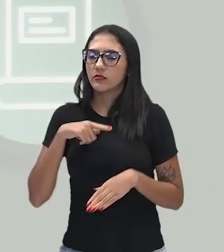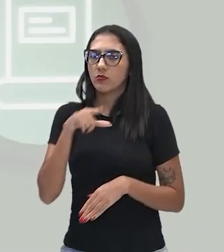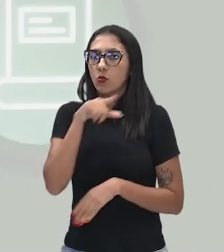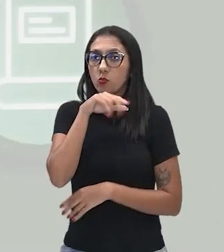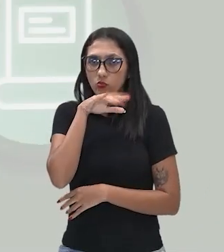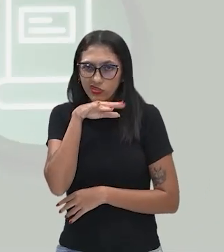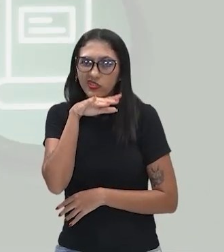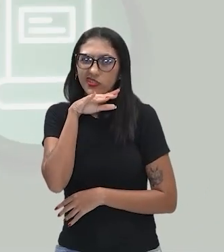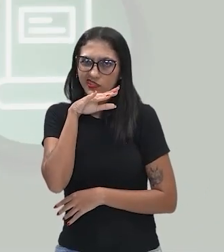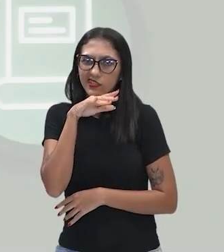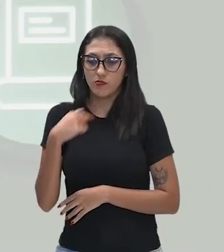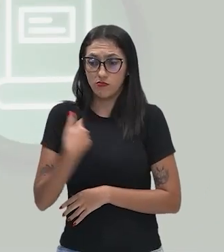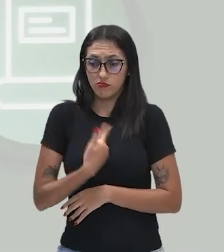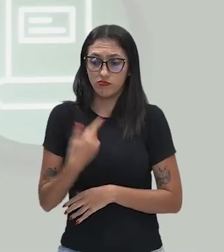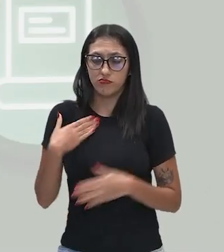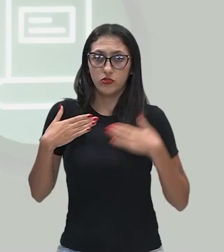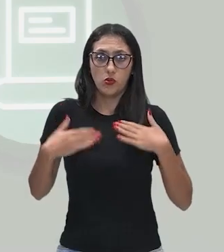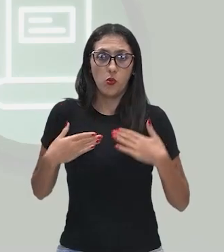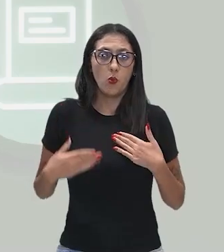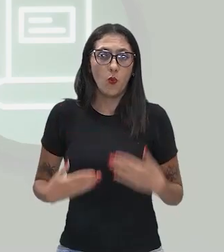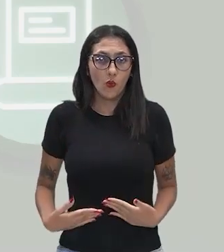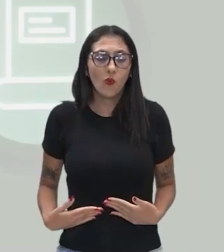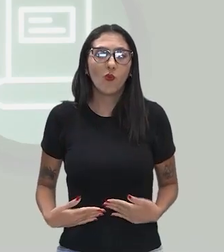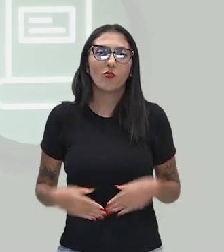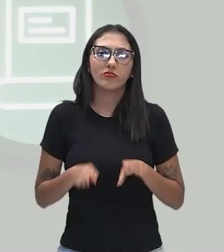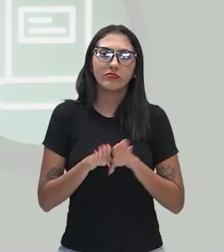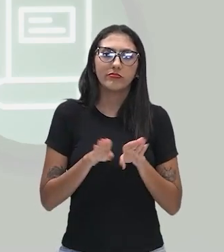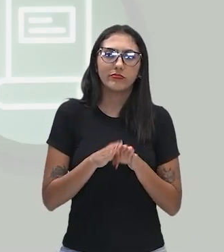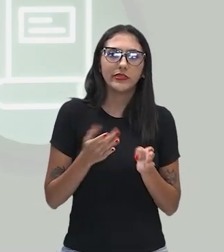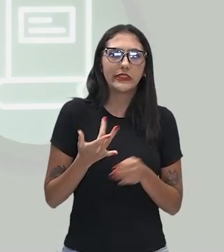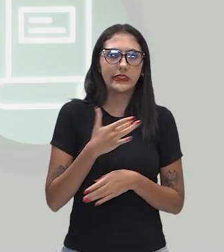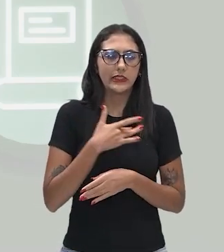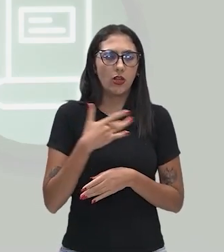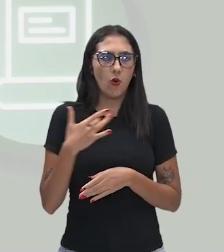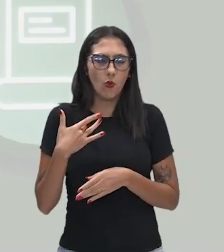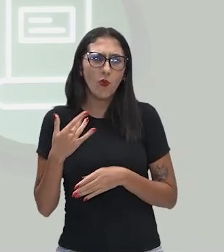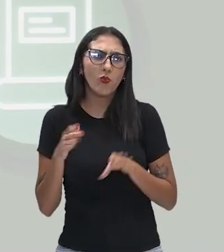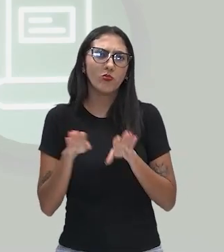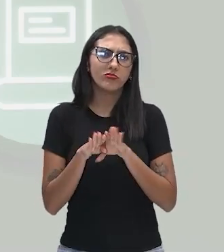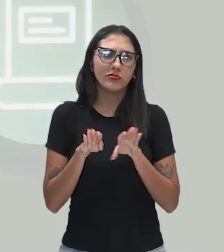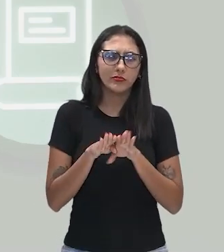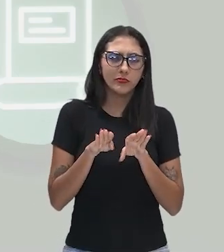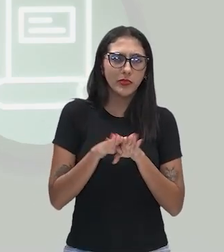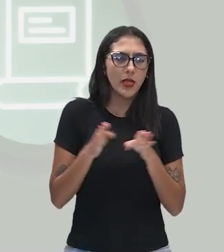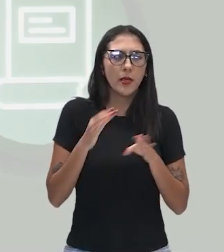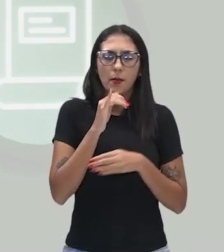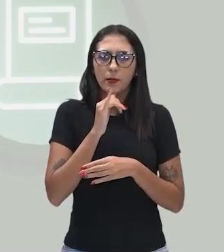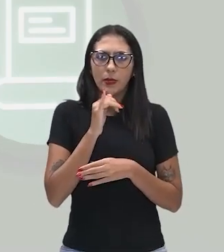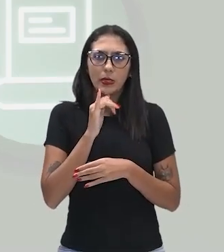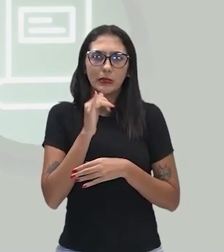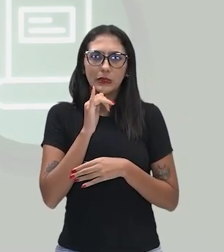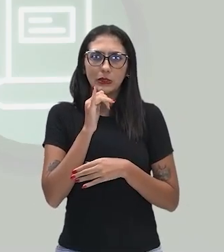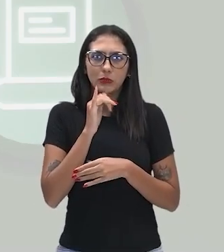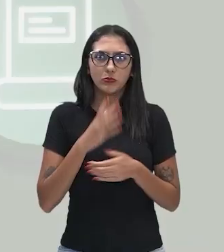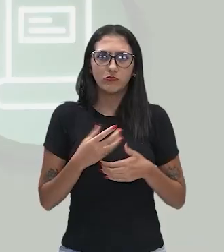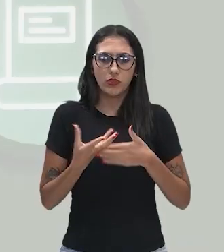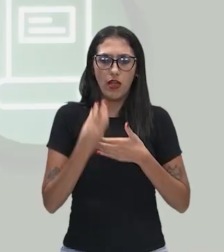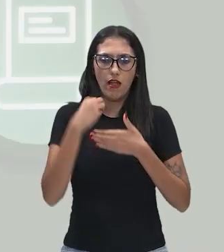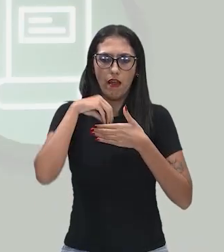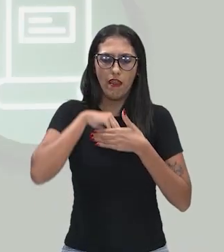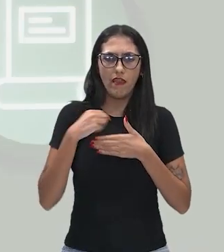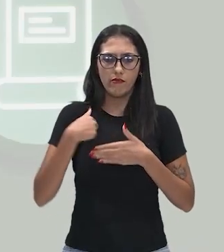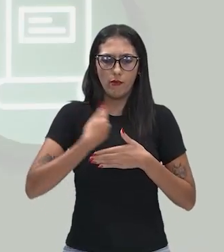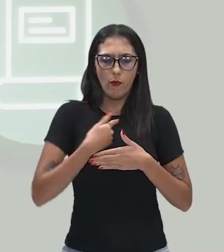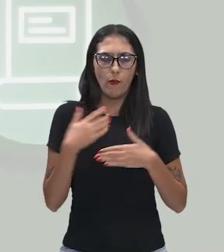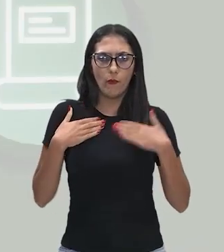corpo, existem radiações que são prejudiciais às nossas células, aos átomos que formam aquelas células, e